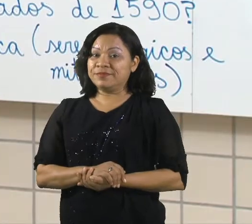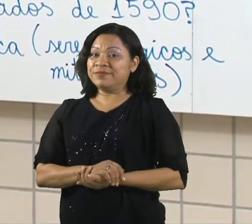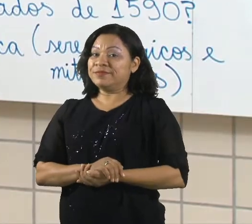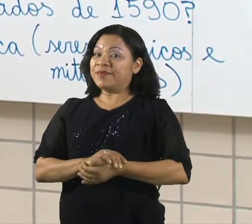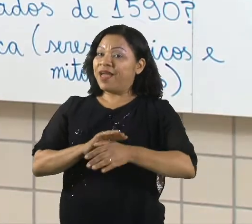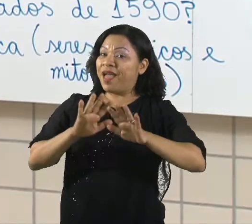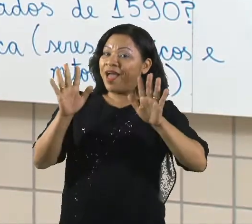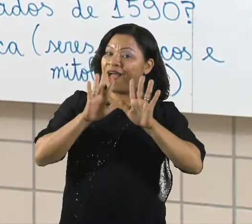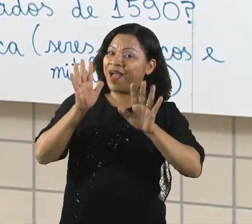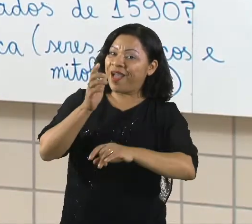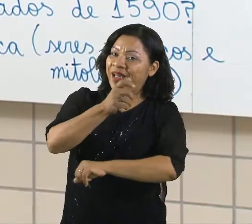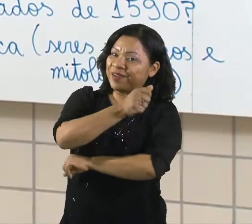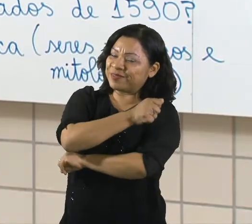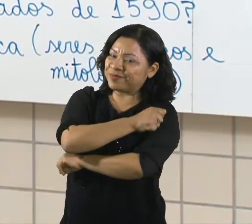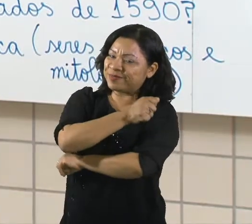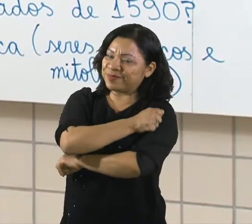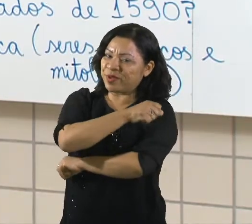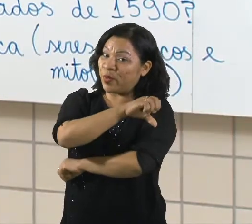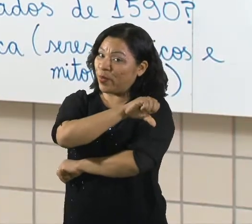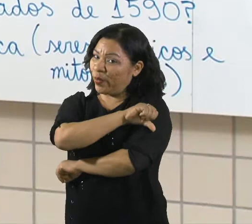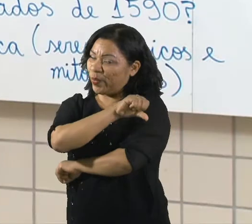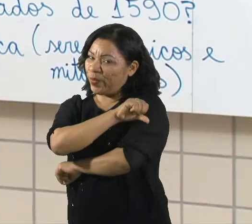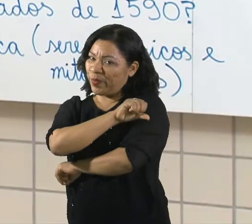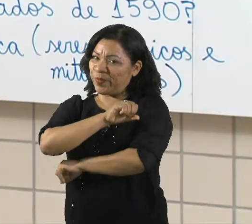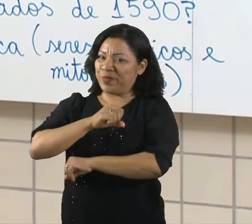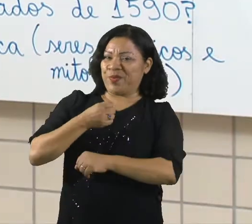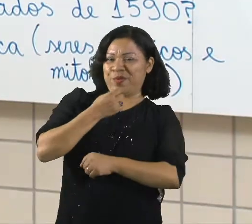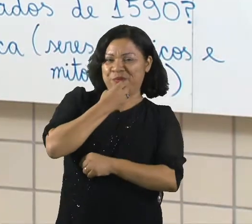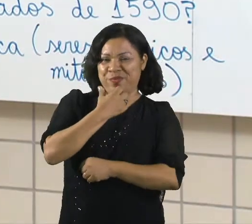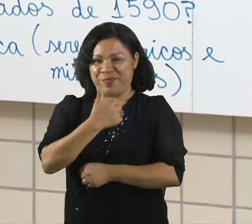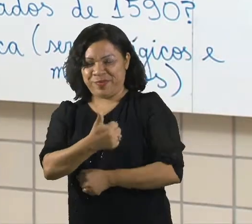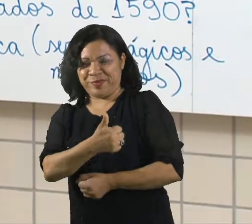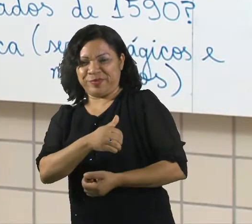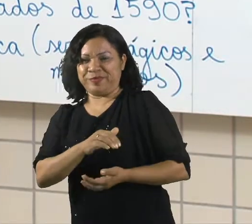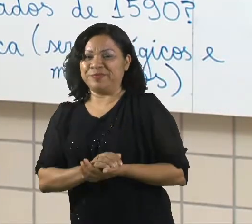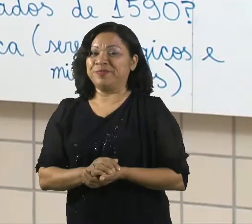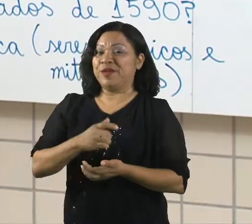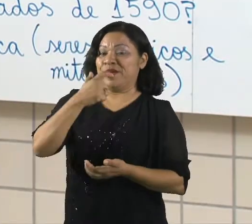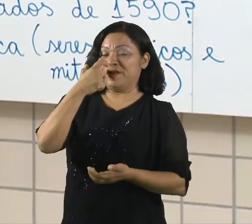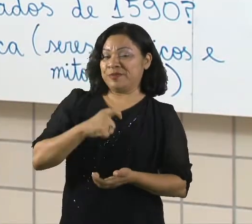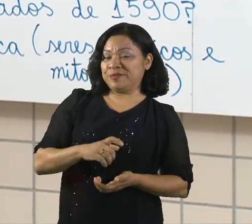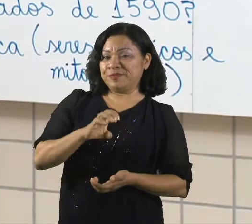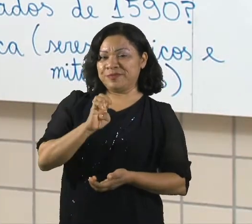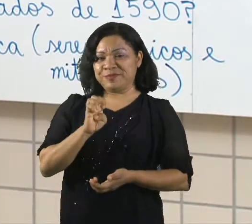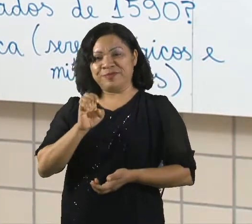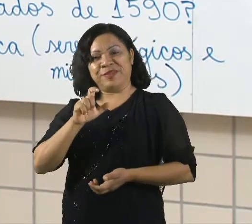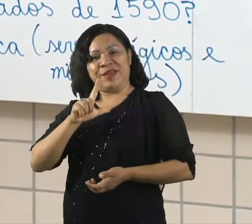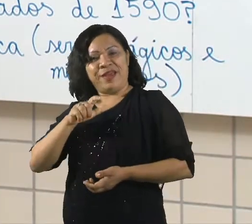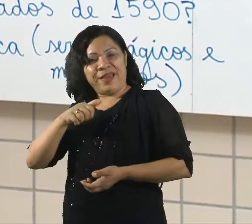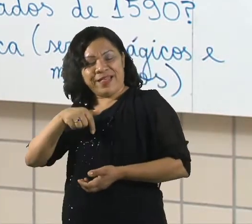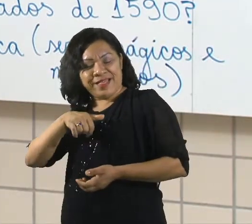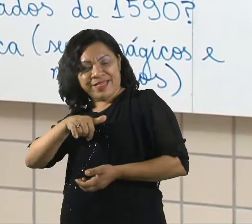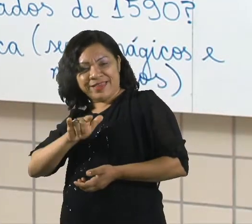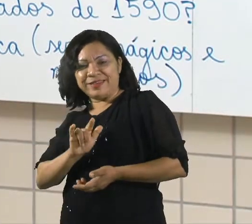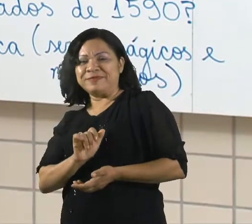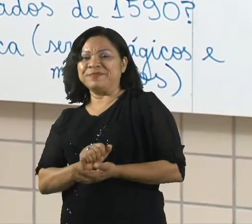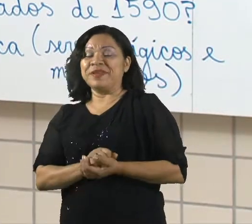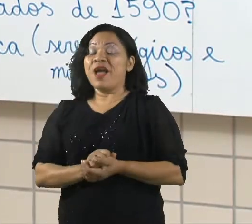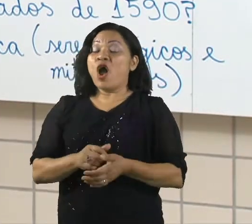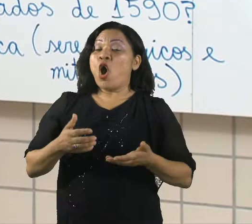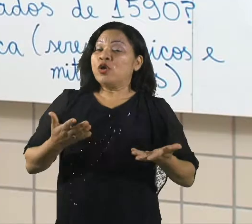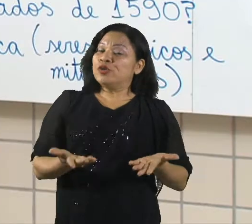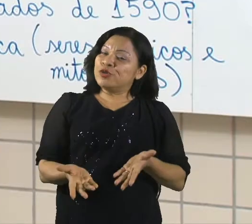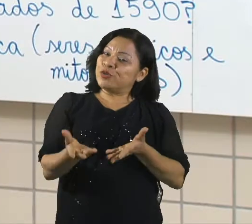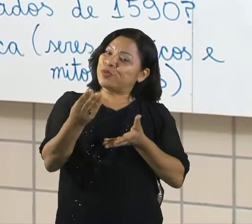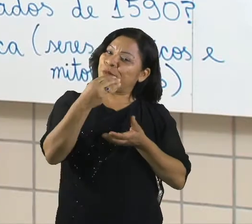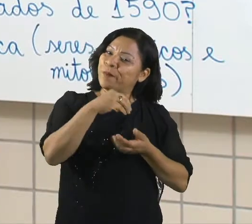Olá, estudantes do nono ano, como vocês estão? Eu sou a professora Elida Paixão, sejam todos bem-vindos a mais